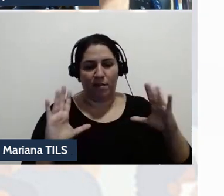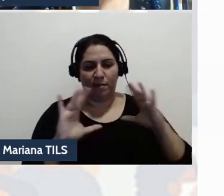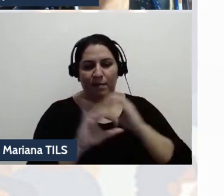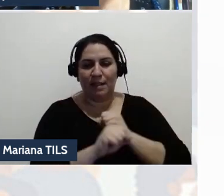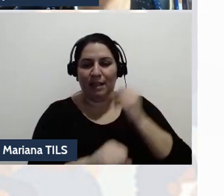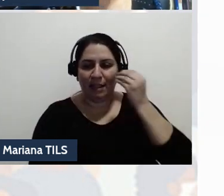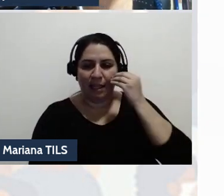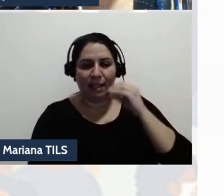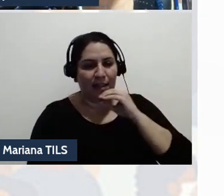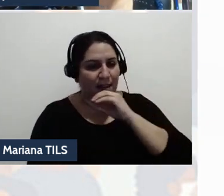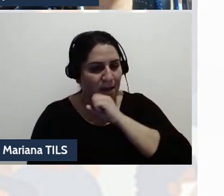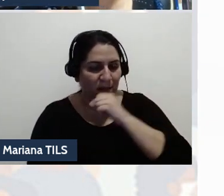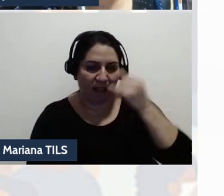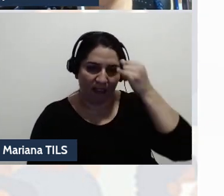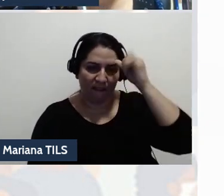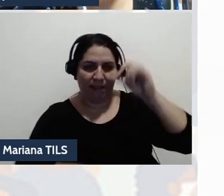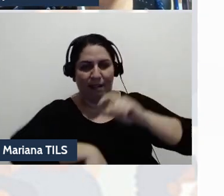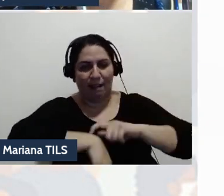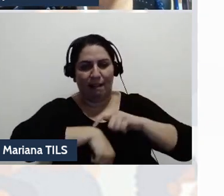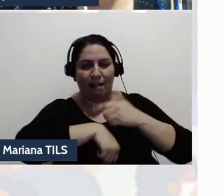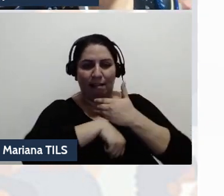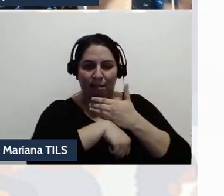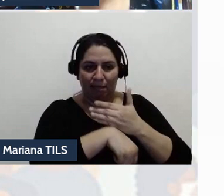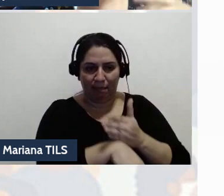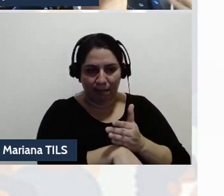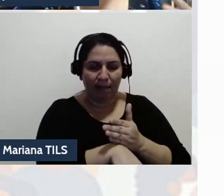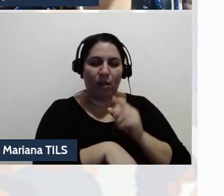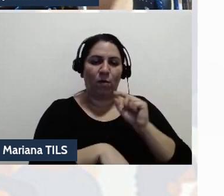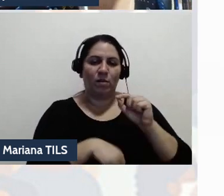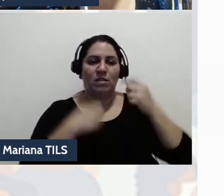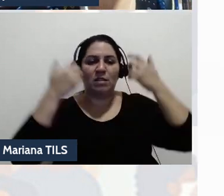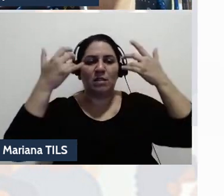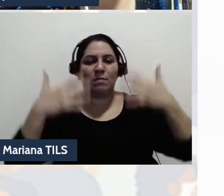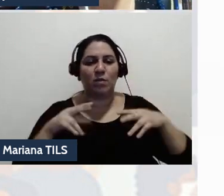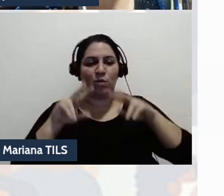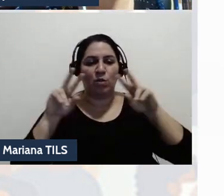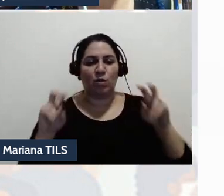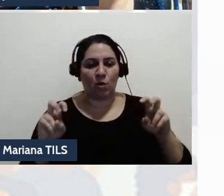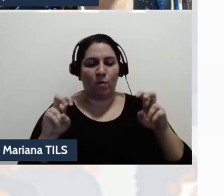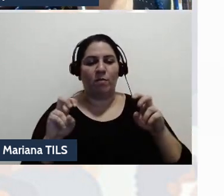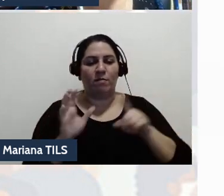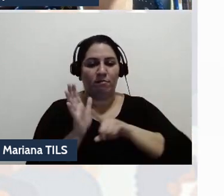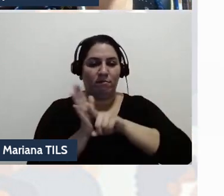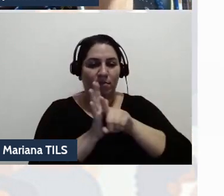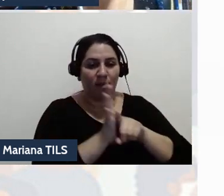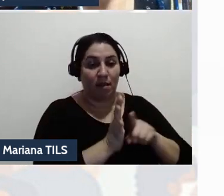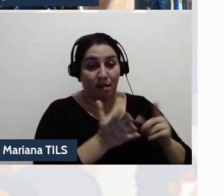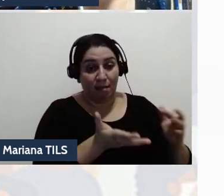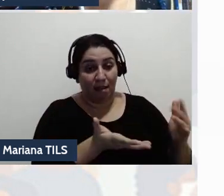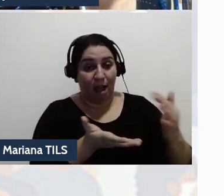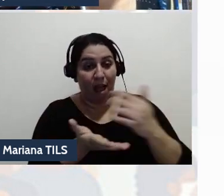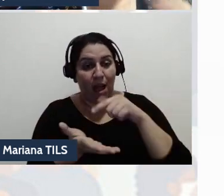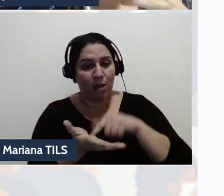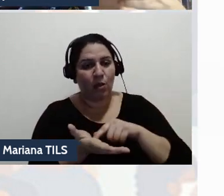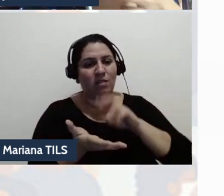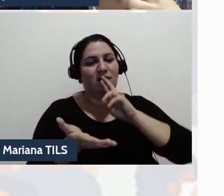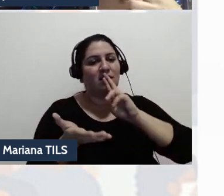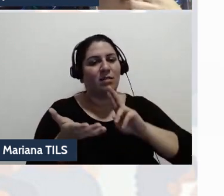rapidamente, para não atrasar demais, falar um pouquinho sobre os dados qualitativos, vamos dizer assim,